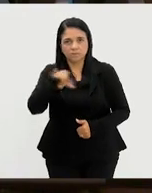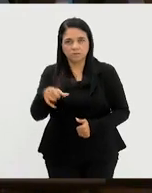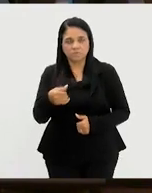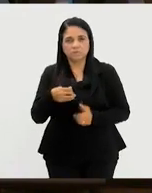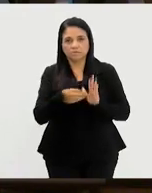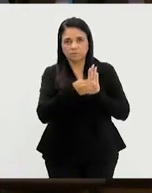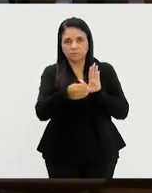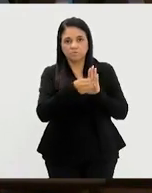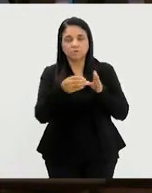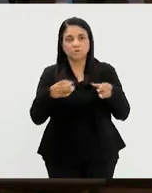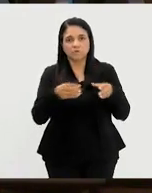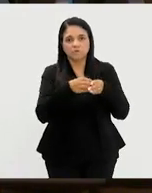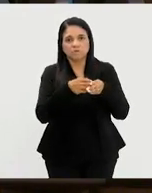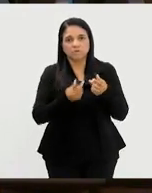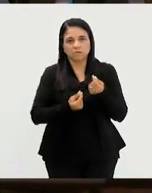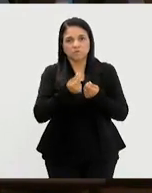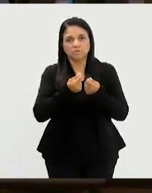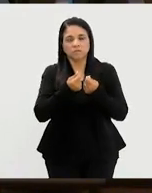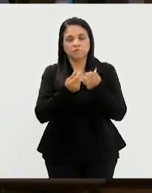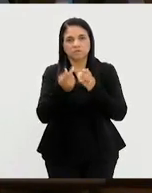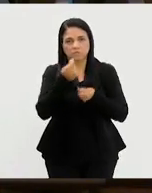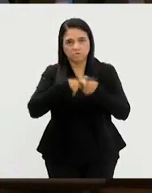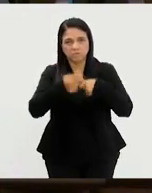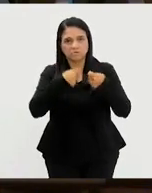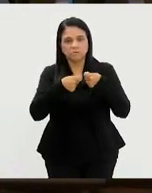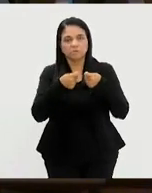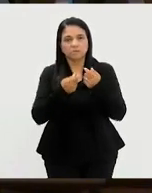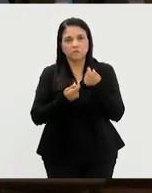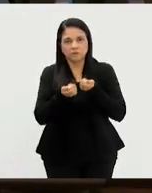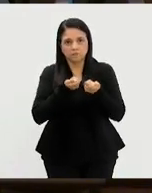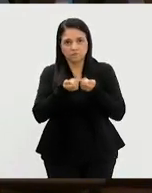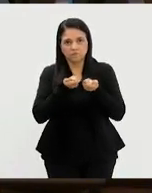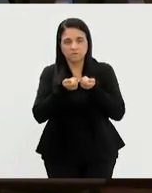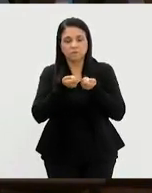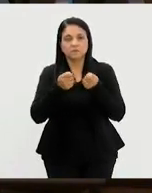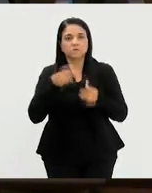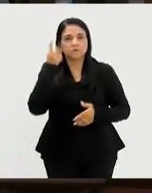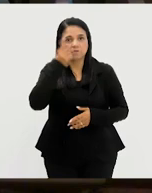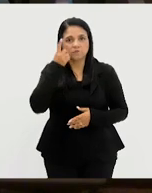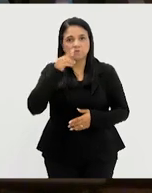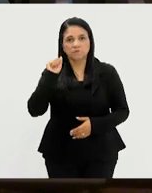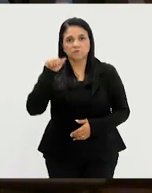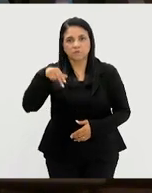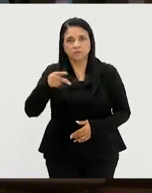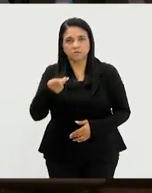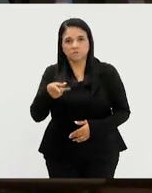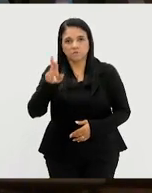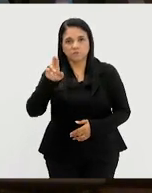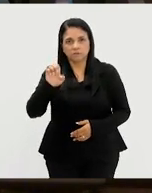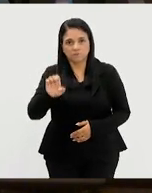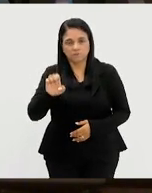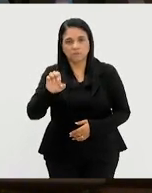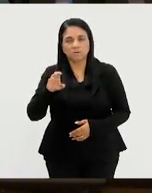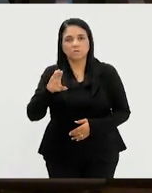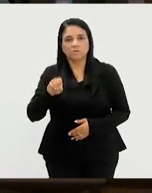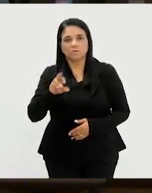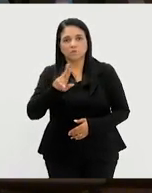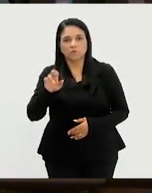comissão de orçamento Finanças falação financeira e controle Deputado André Correia